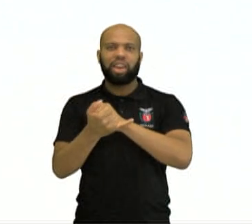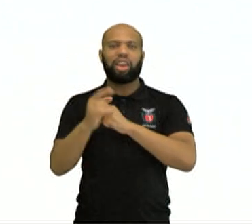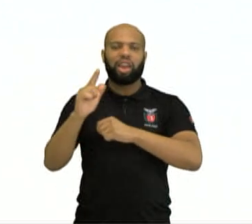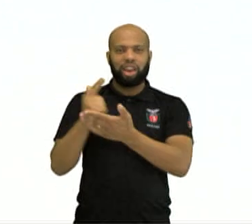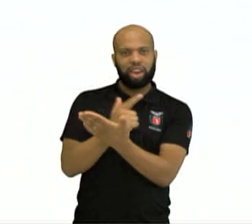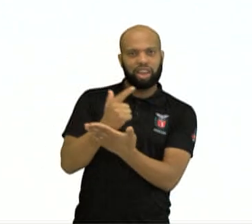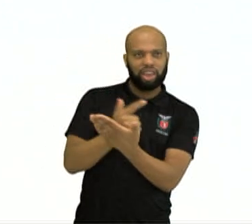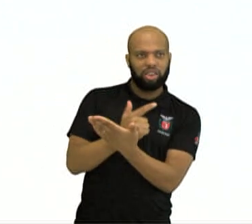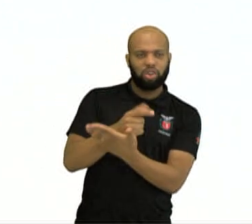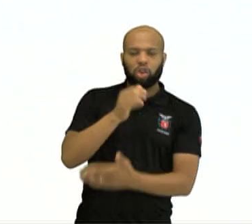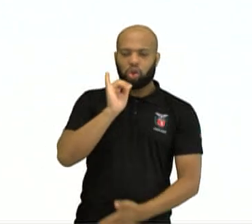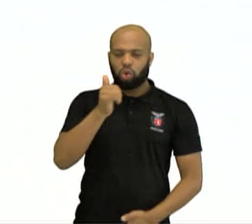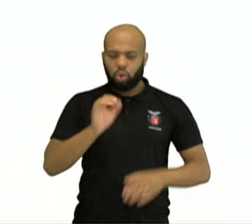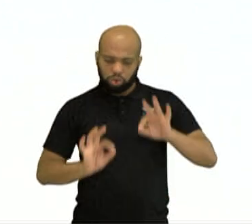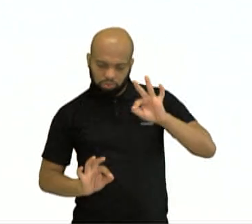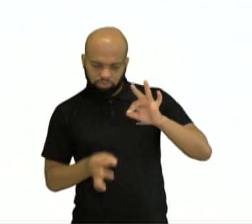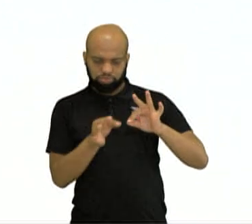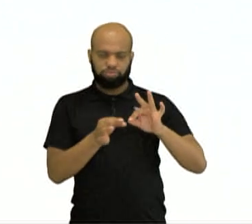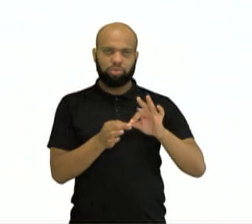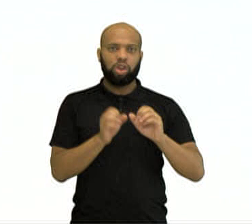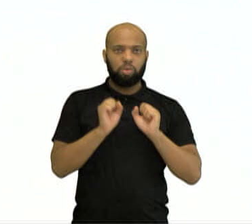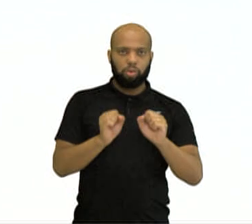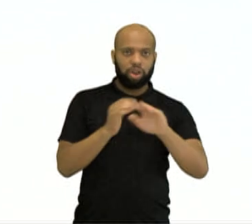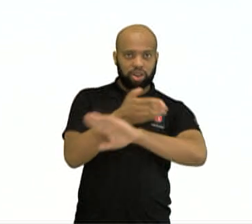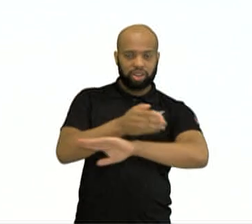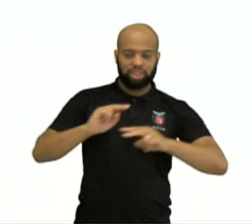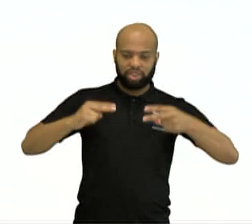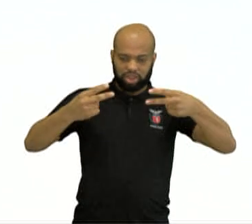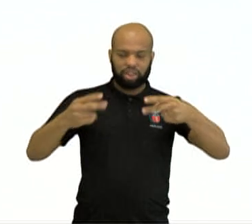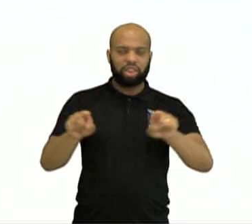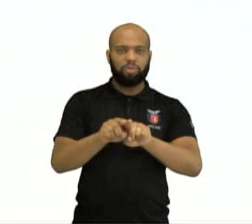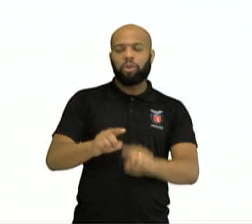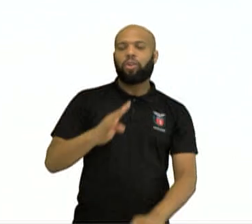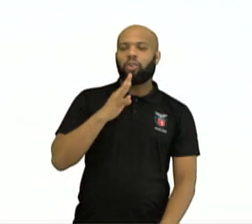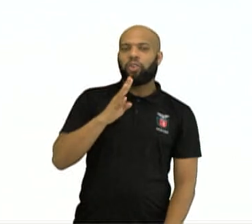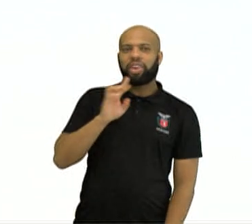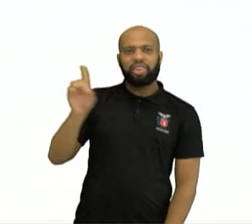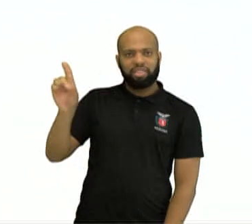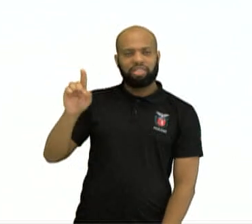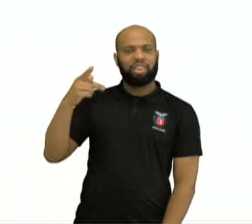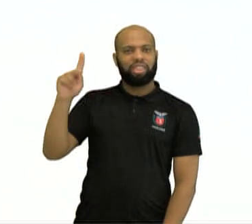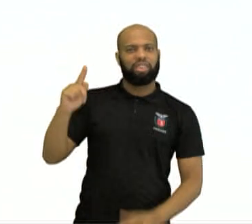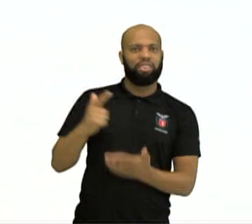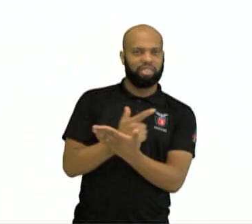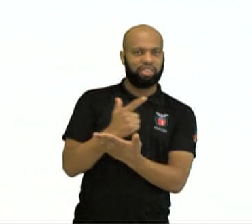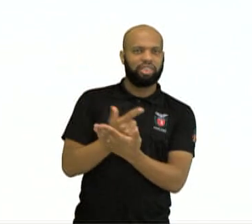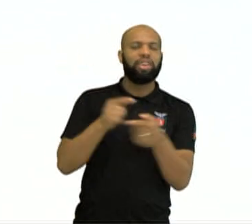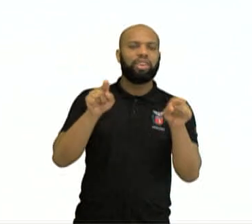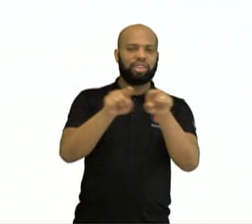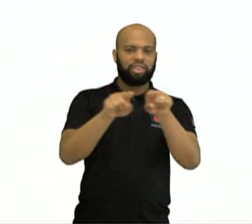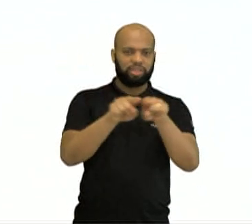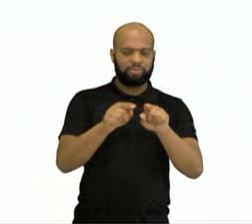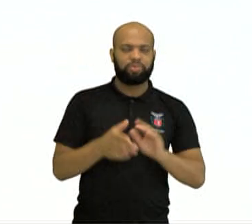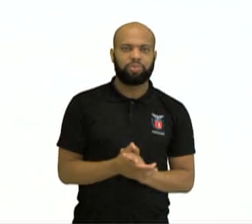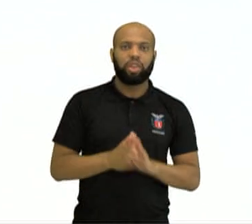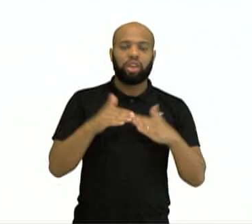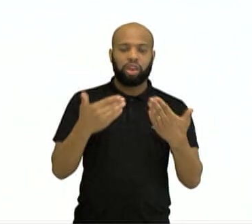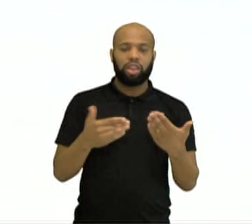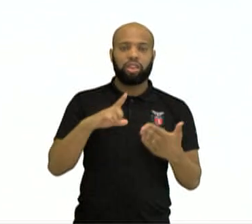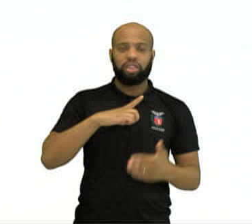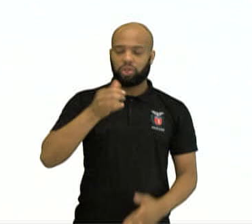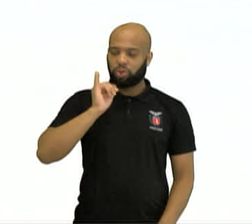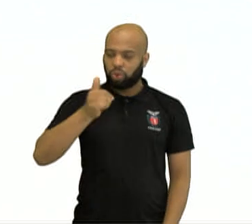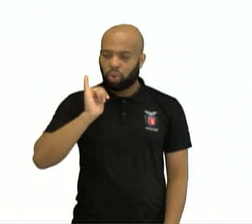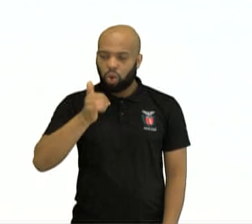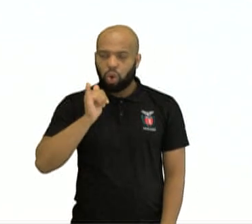Mínimos, tá? Vocês podem até acessar depois e conhecer a obra da Heloísa. Contos mínimos,